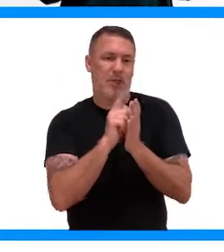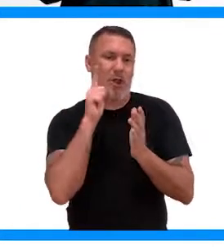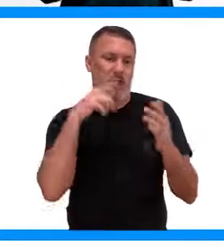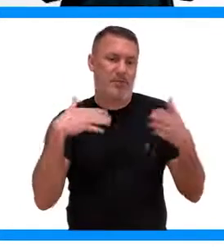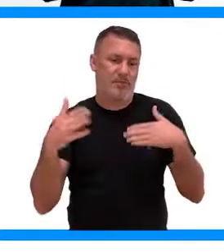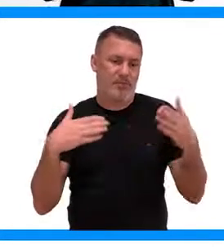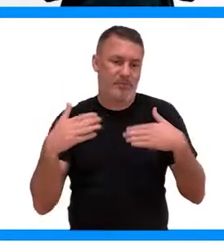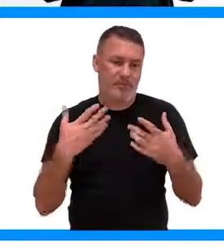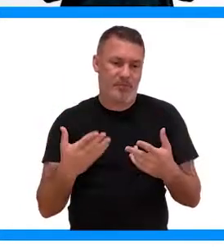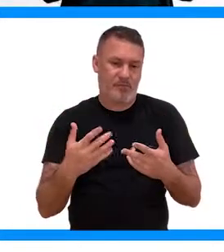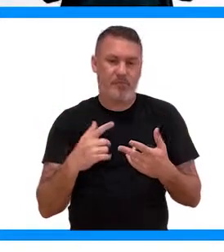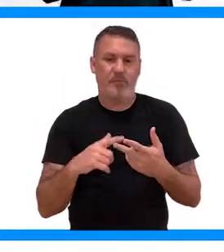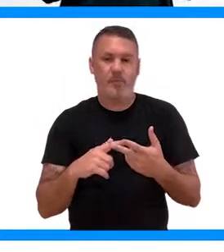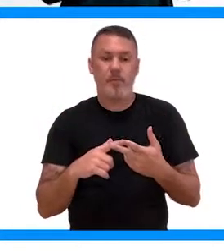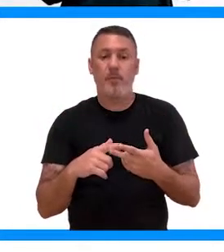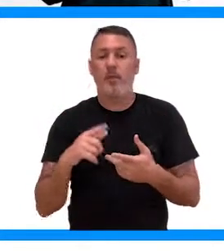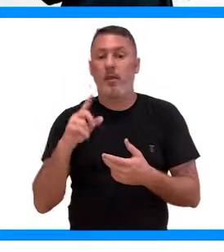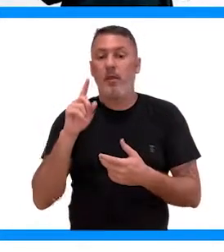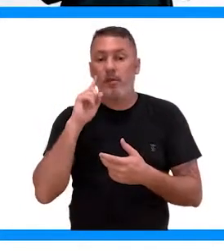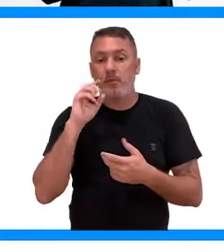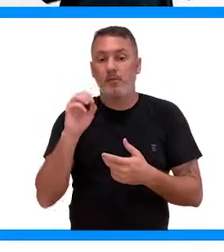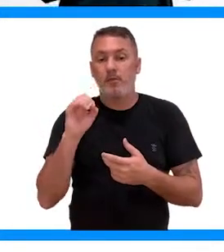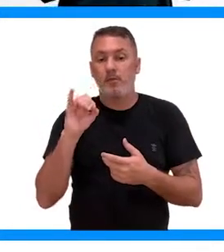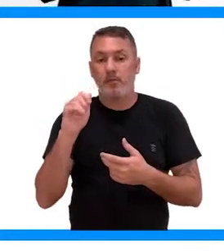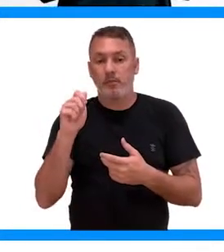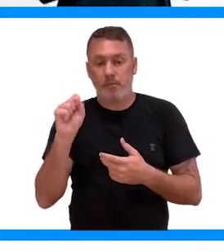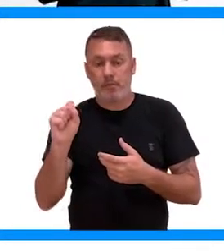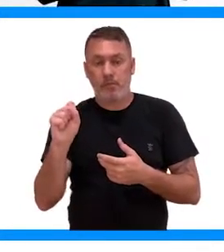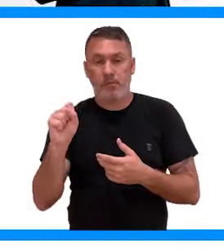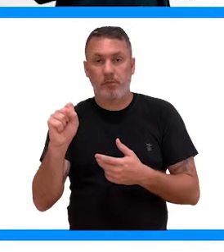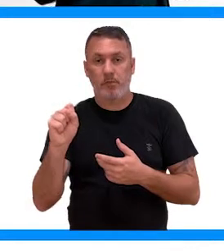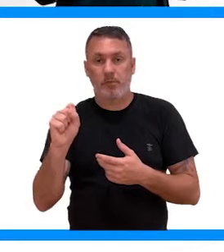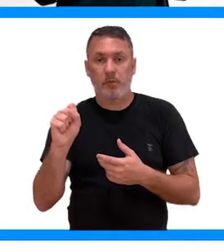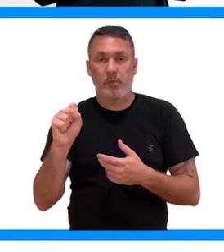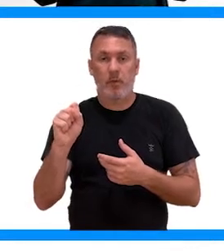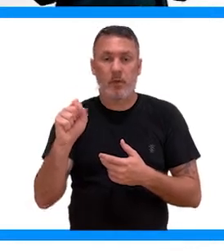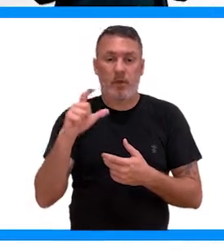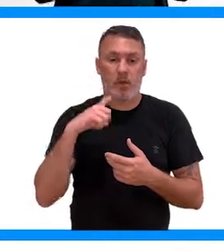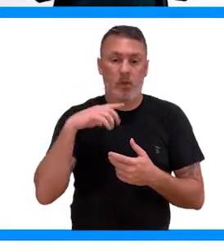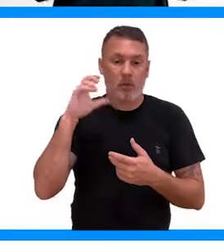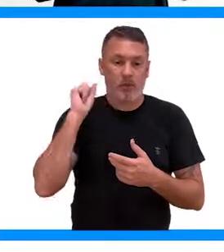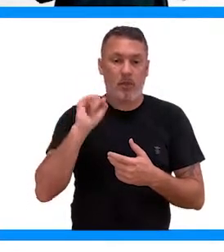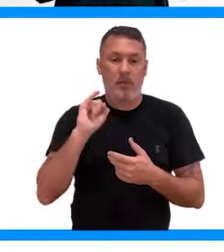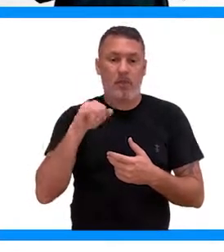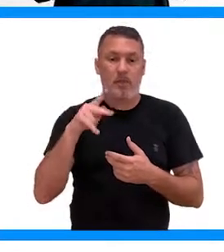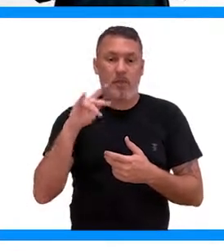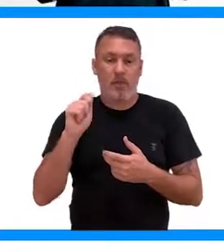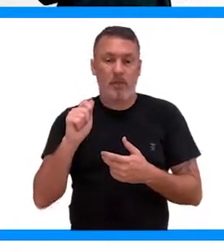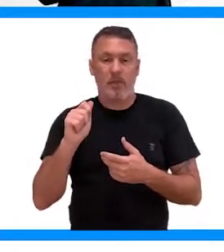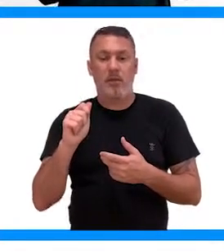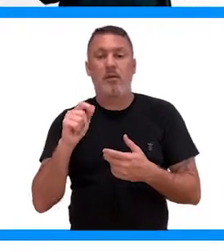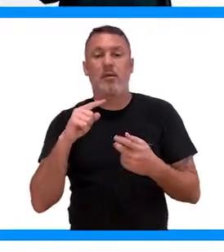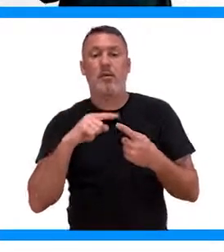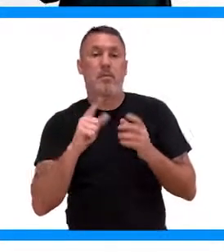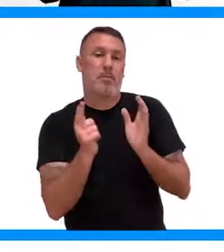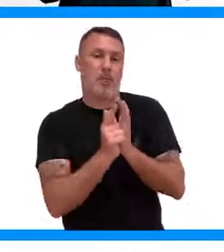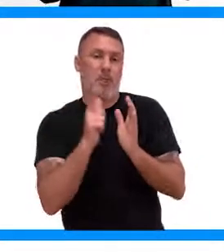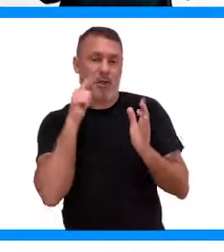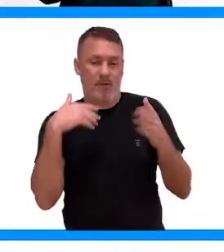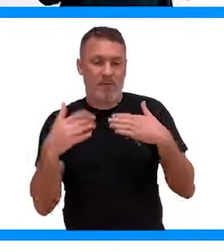Leído é lido, reúnan é reúnam, oías é ouvias, impio é